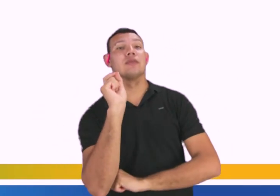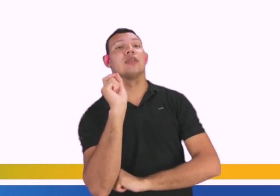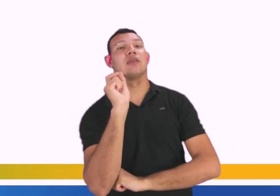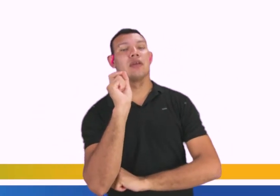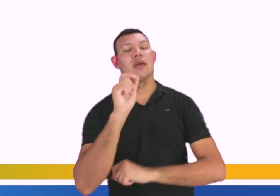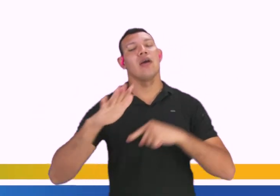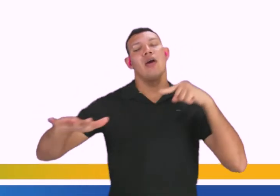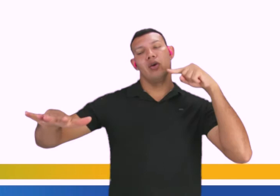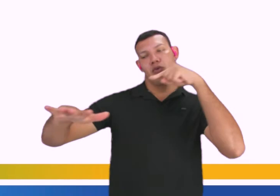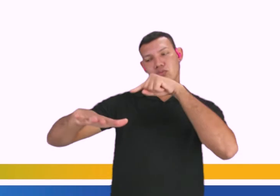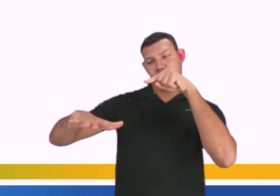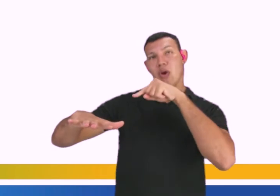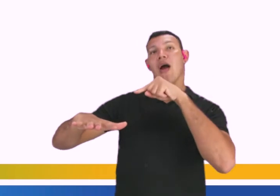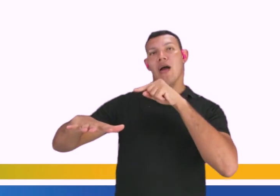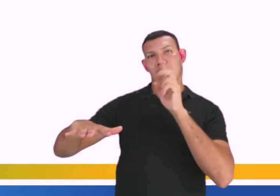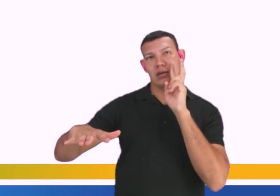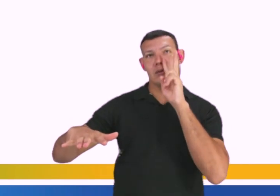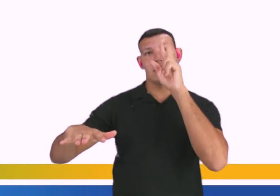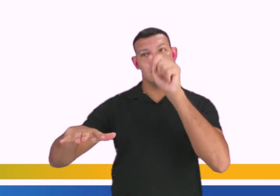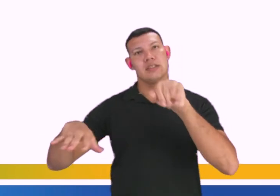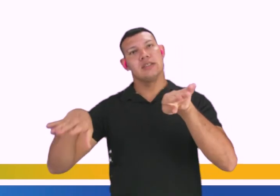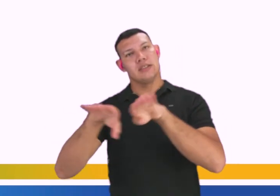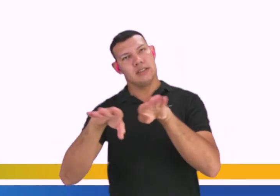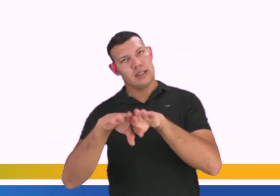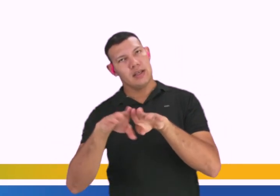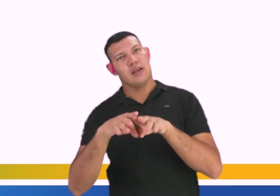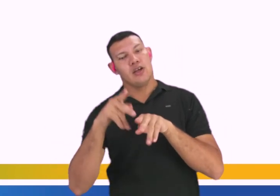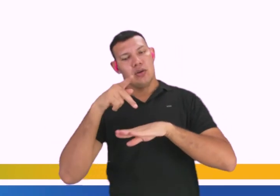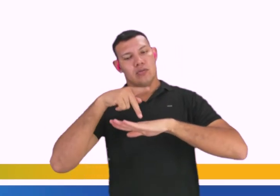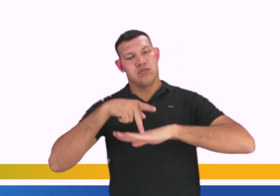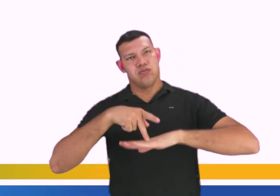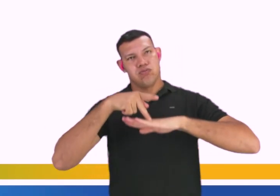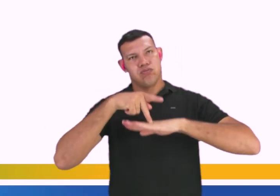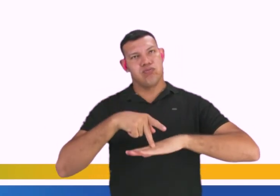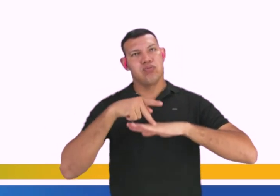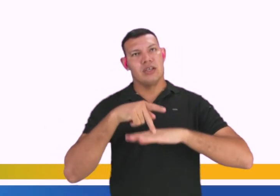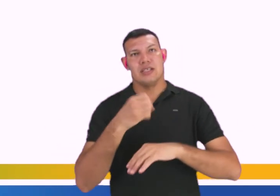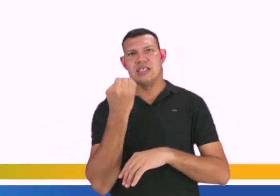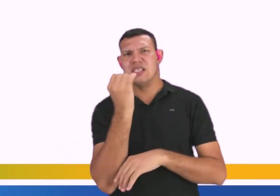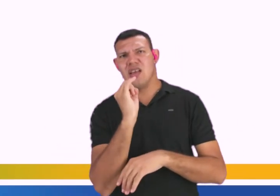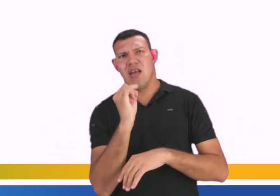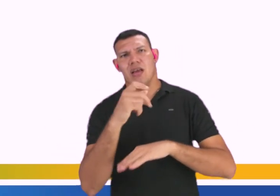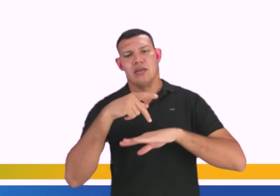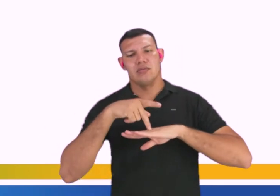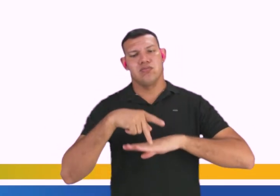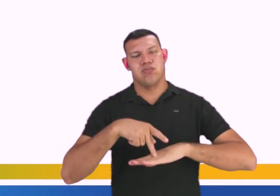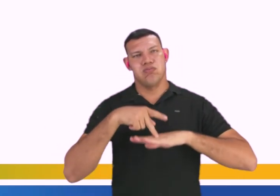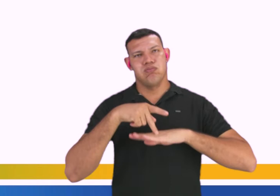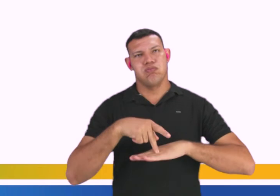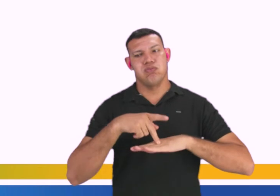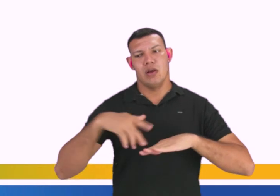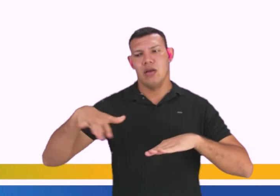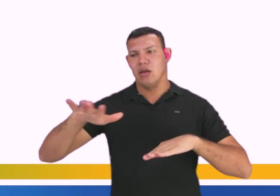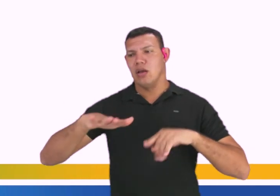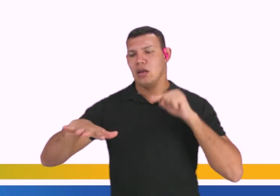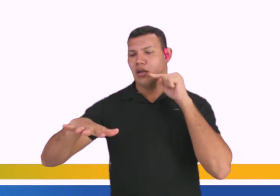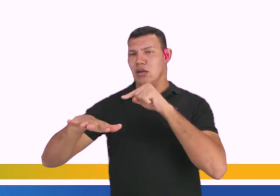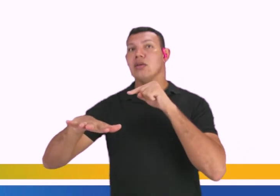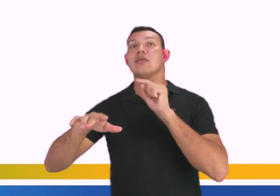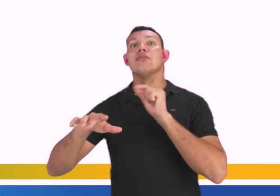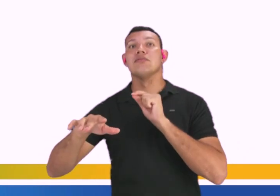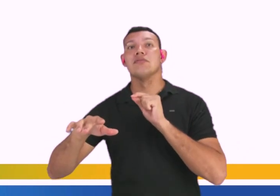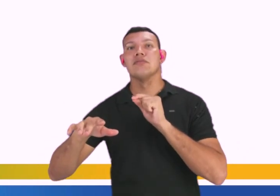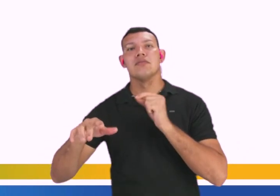da força aplicada com a pressão. Para diminuir a pressão, o que tem que acontecer então com a área? Lembra